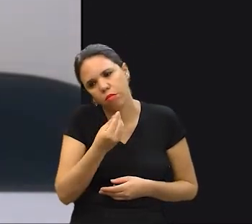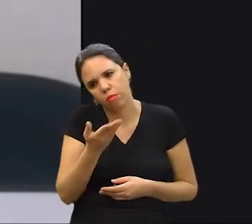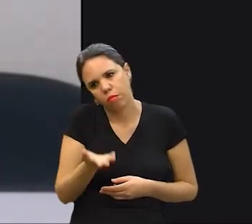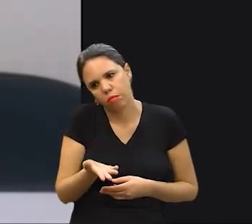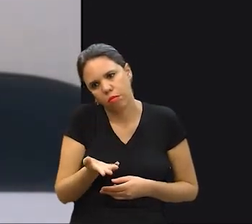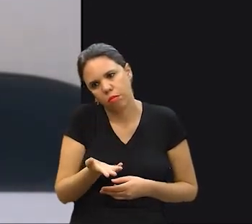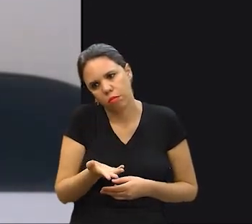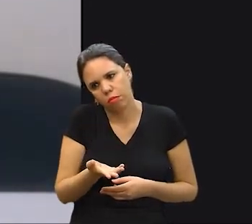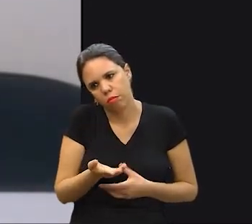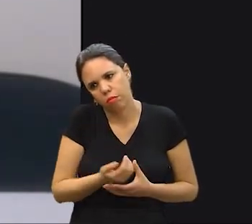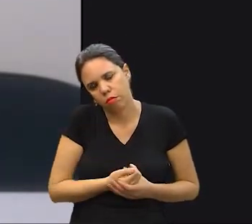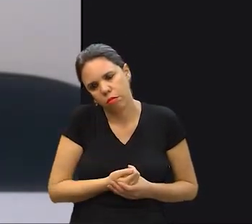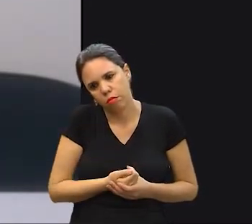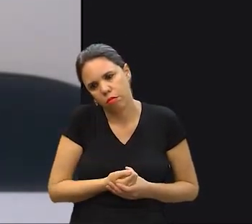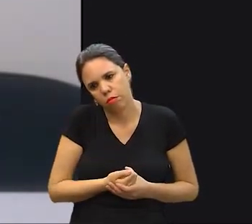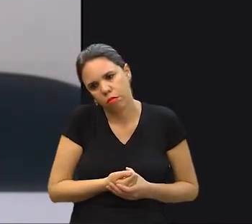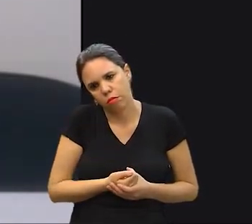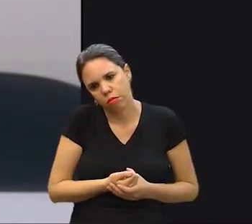que é homem, você que